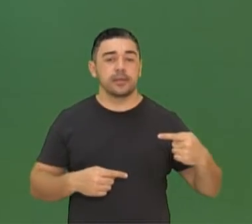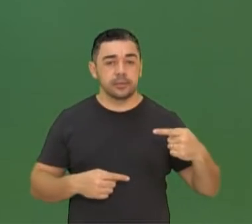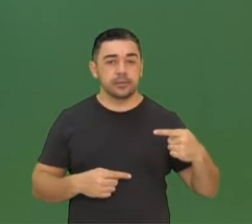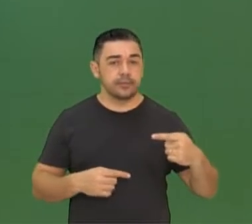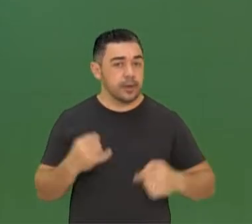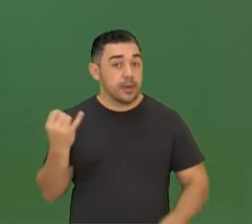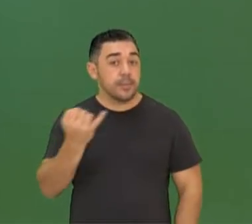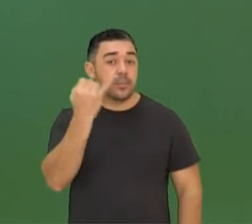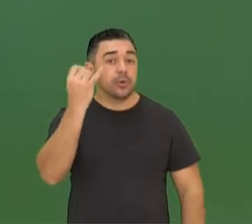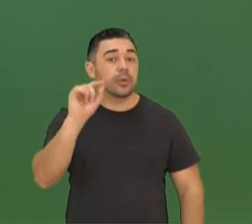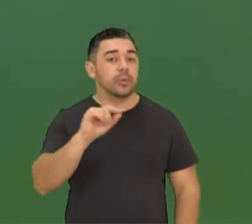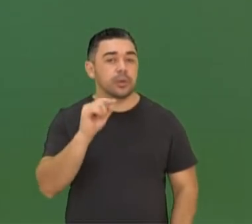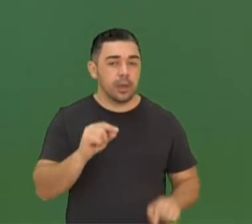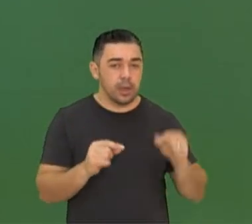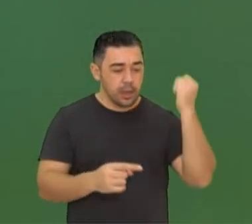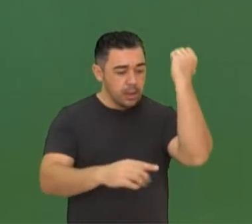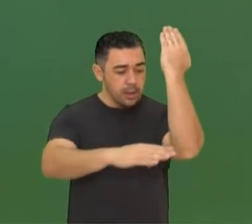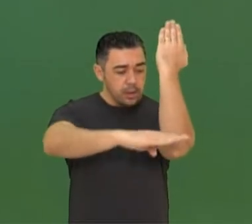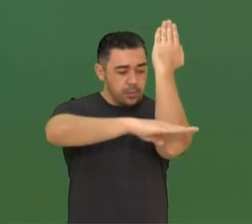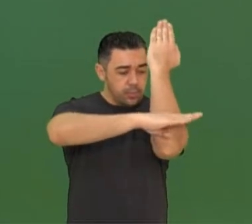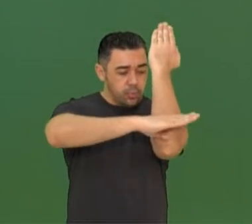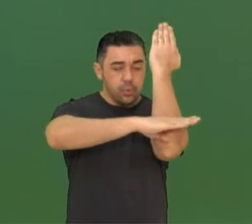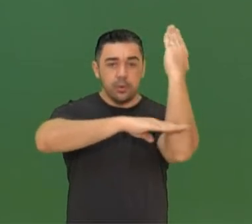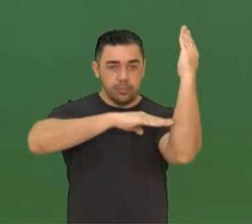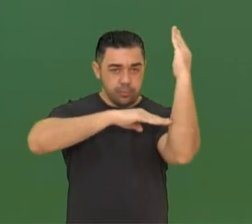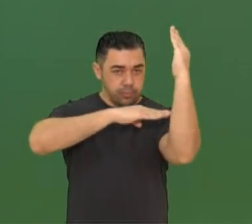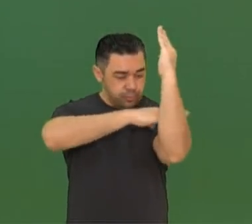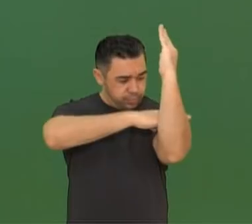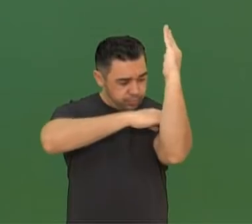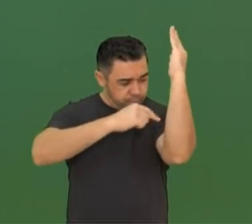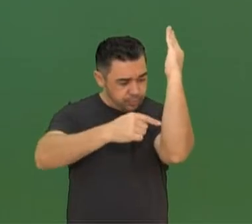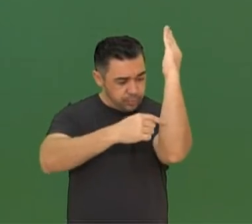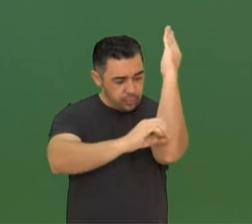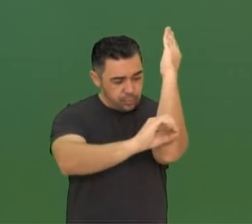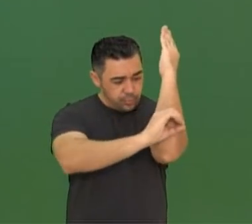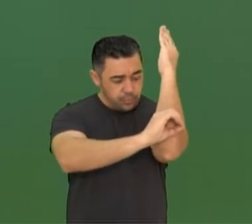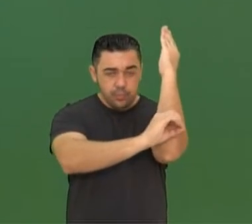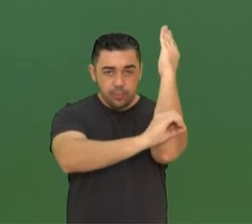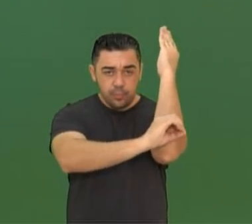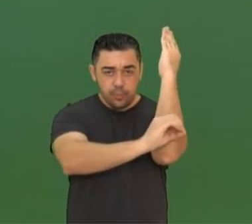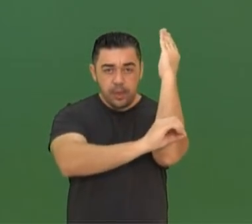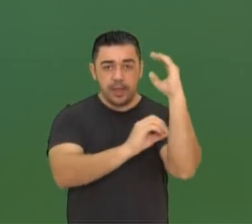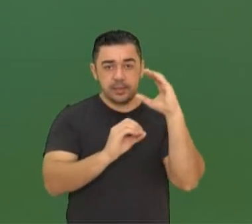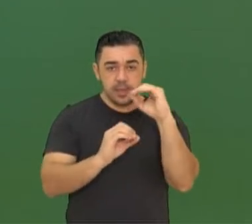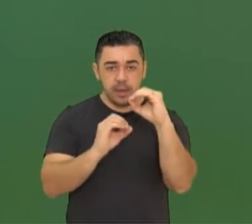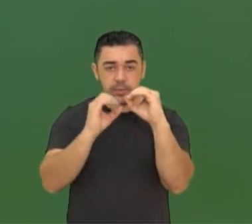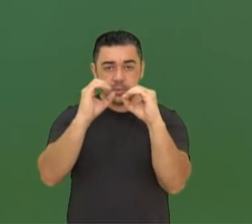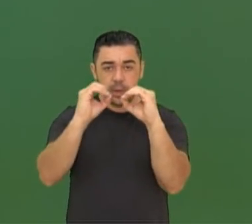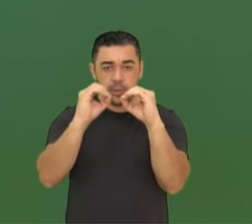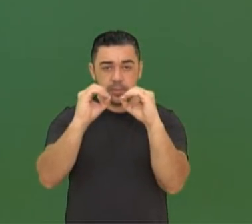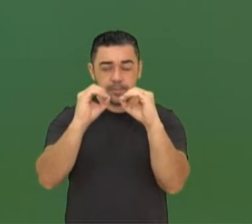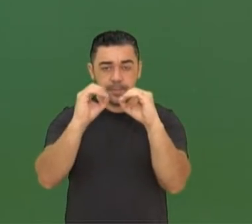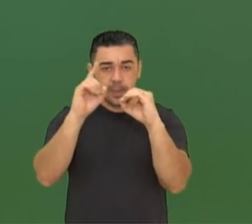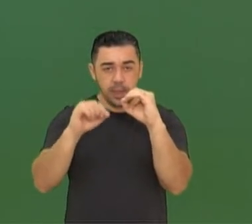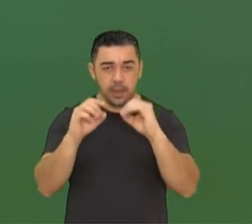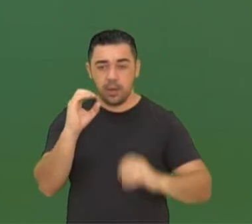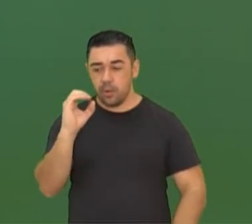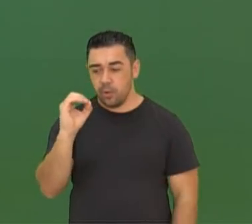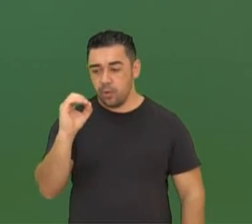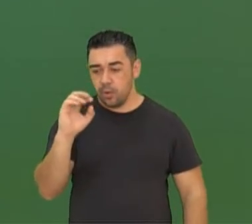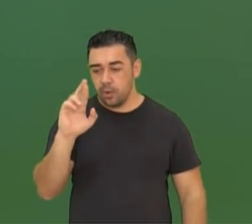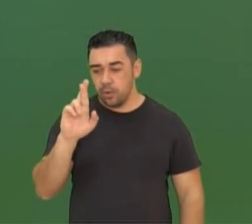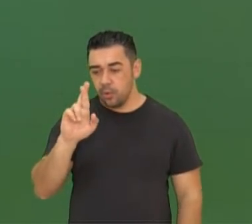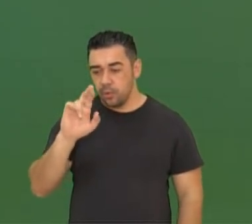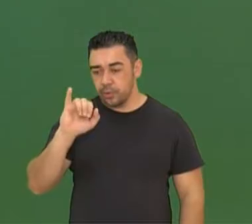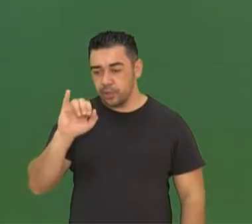0, certo? Ali é a origem, o 0, 0. 0 para x e 0 para y. Se eu tiver um ponto que está